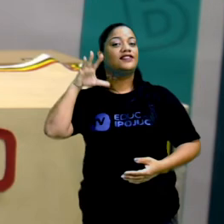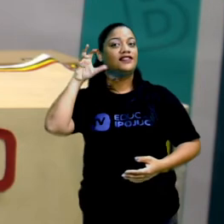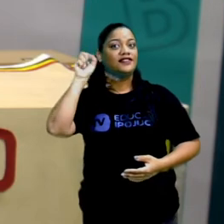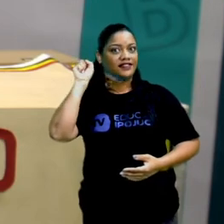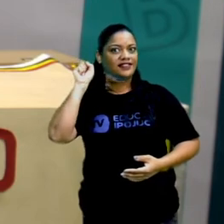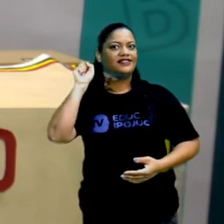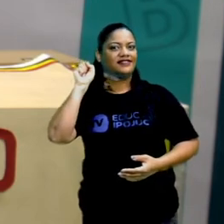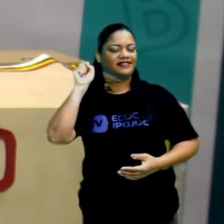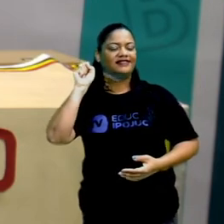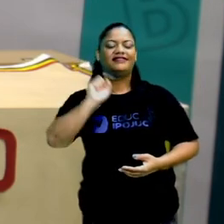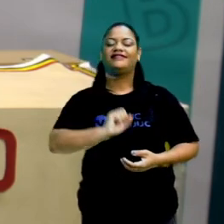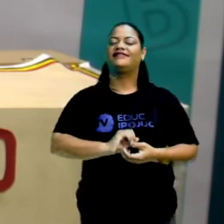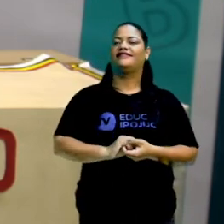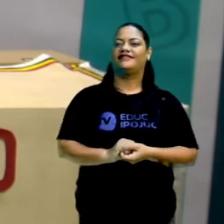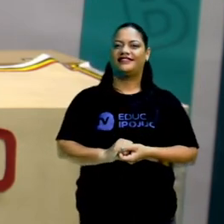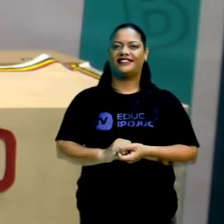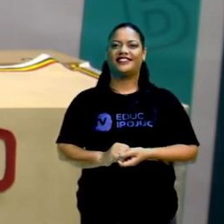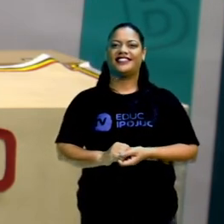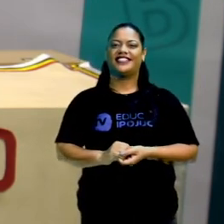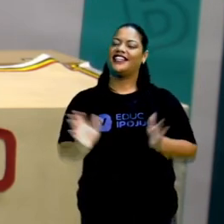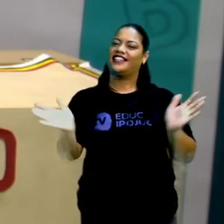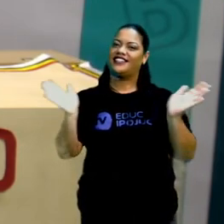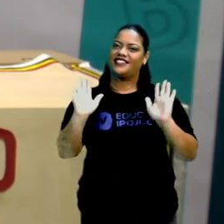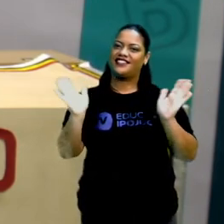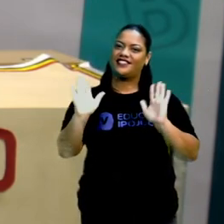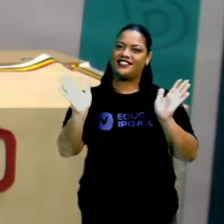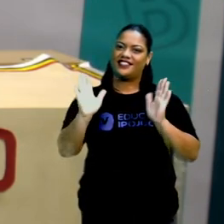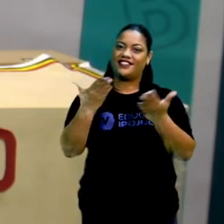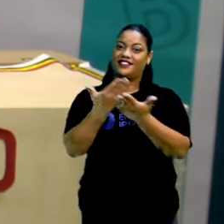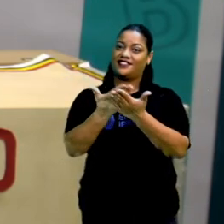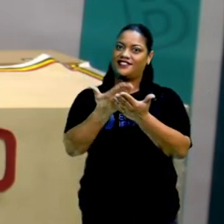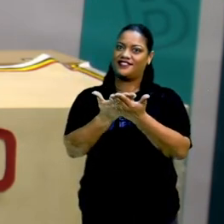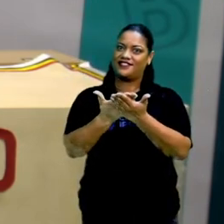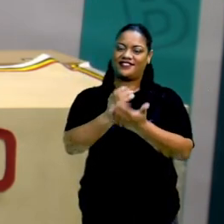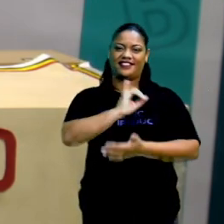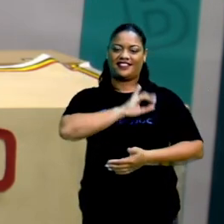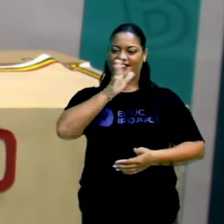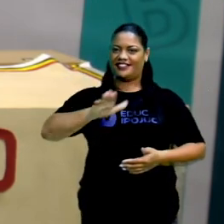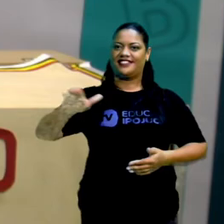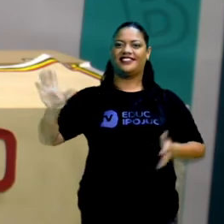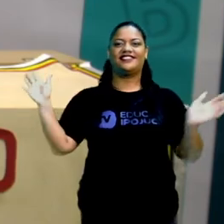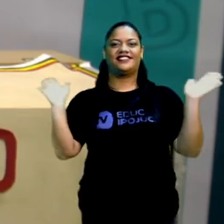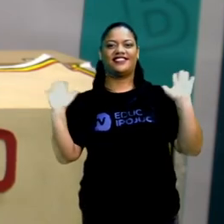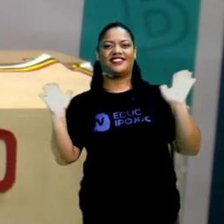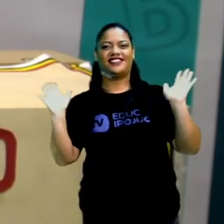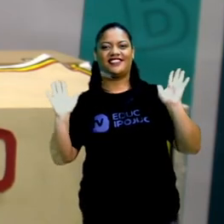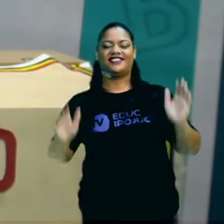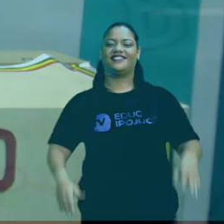bastante atenção. Até a nossa próxima aulinha no Educa e Pojuca.